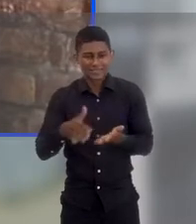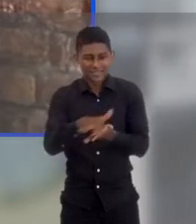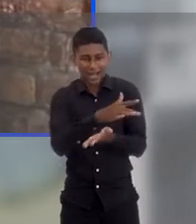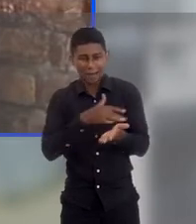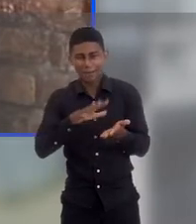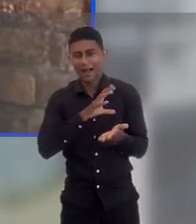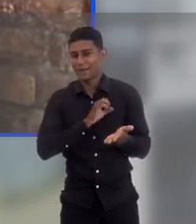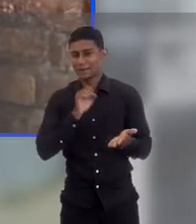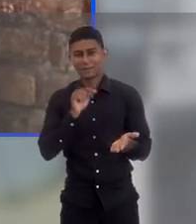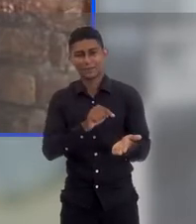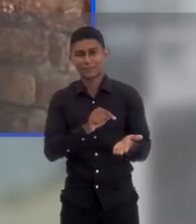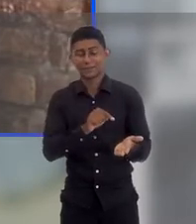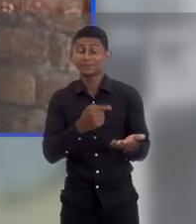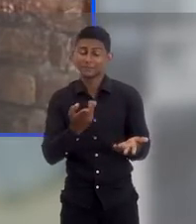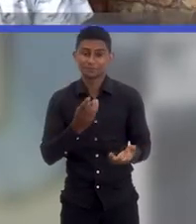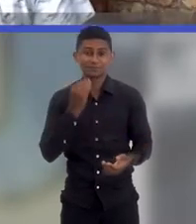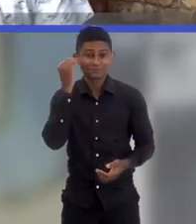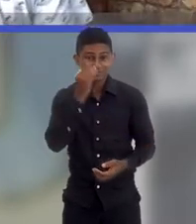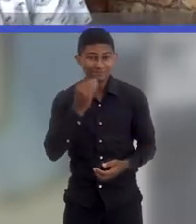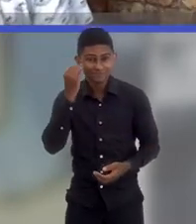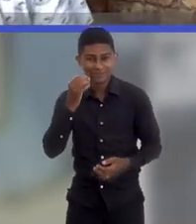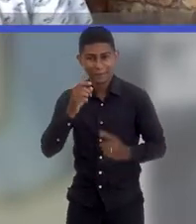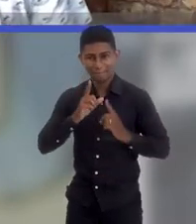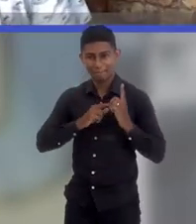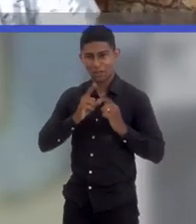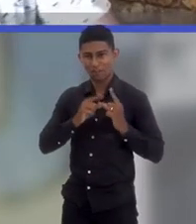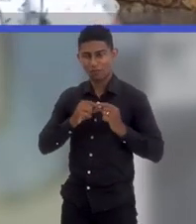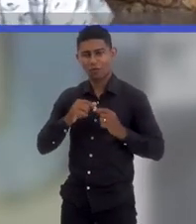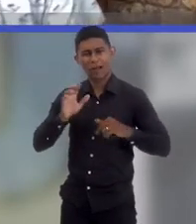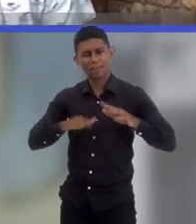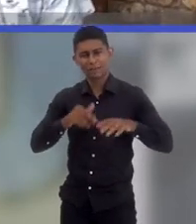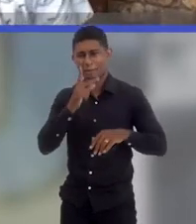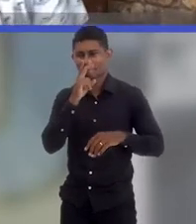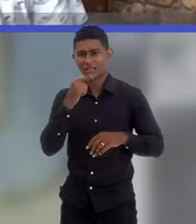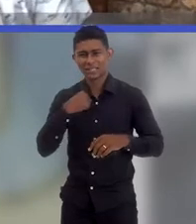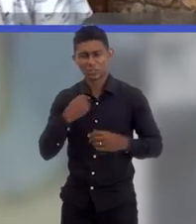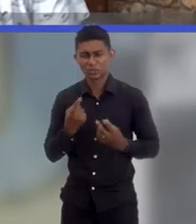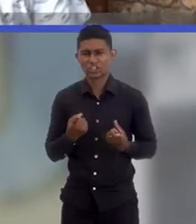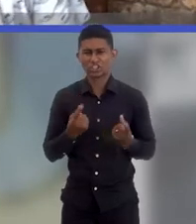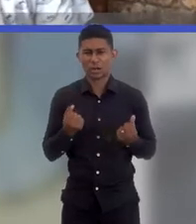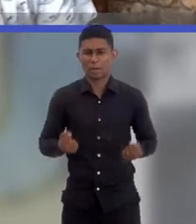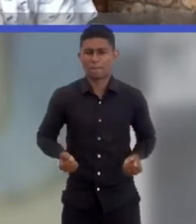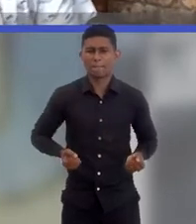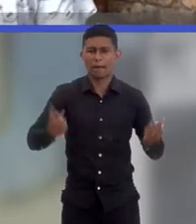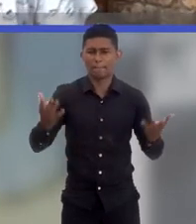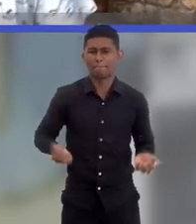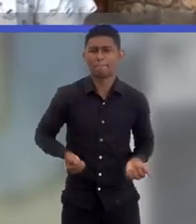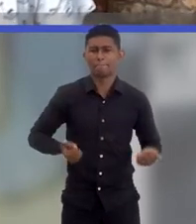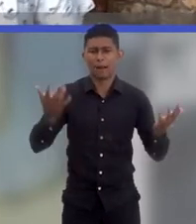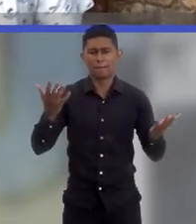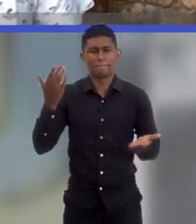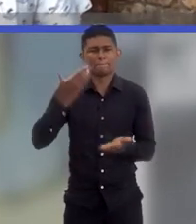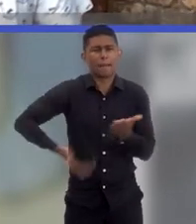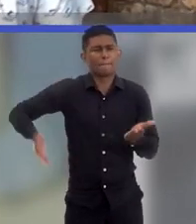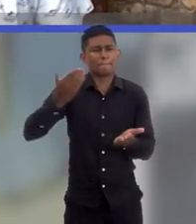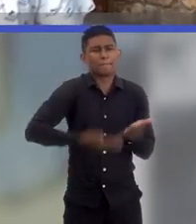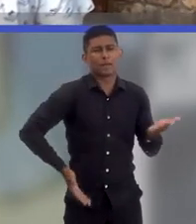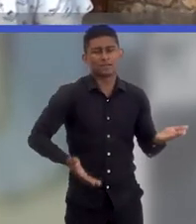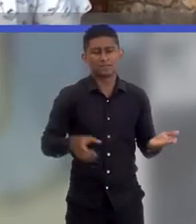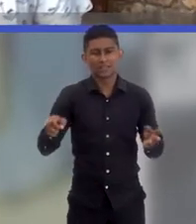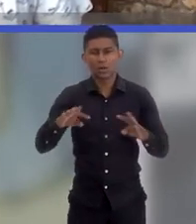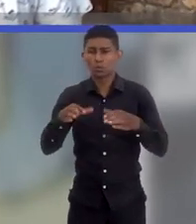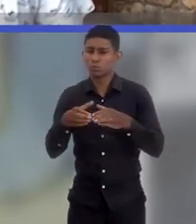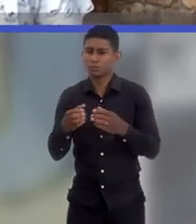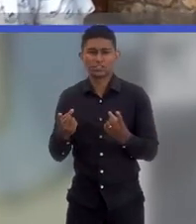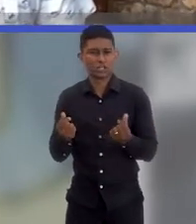eu, nessa experiência no Botafogo, por exemplo, pode-se dizer que eu estou perdendo dinheiro, estou pagando, claro. A gente não tem